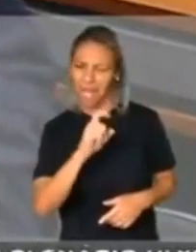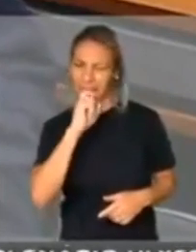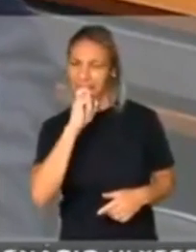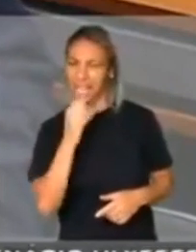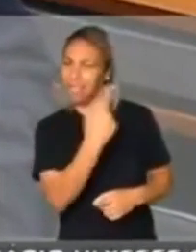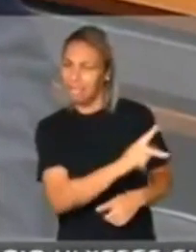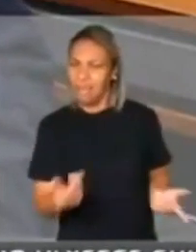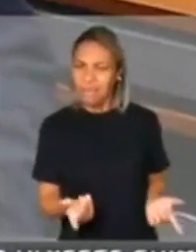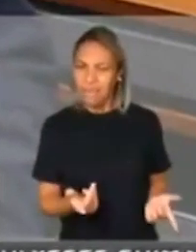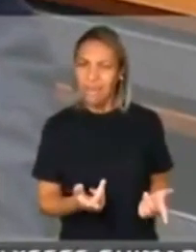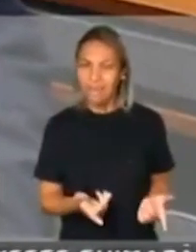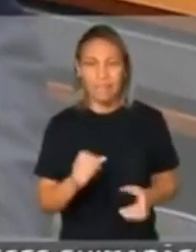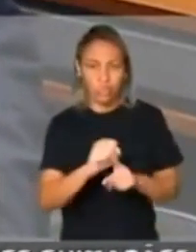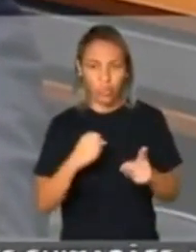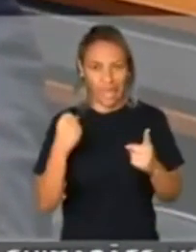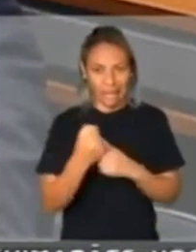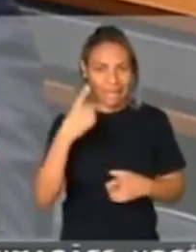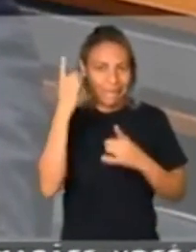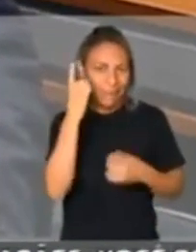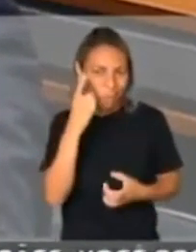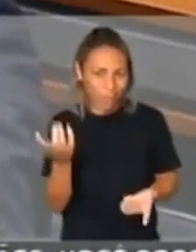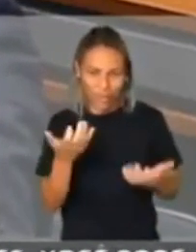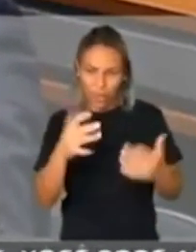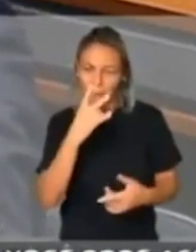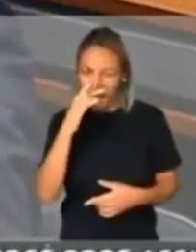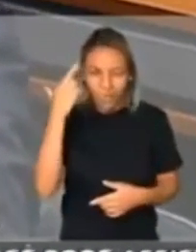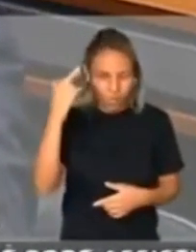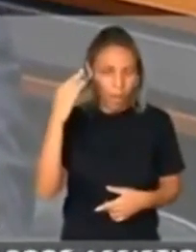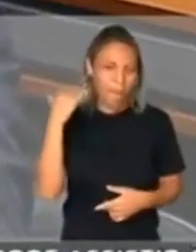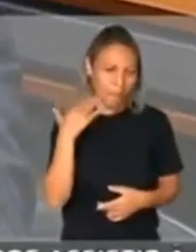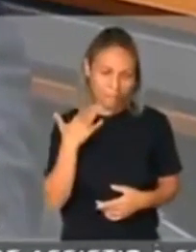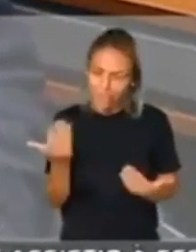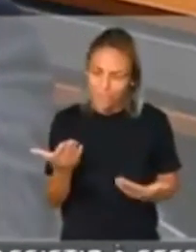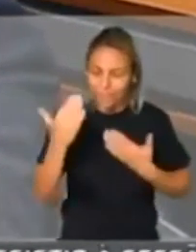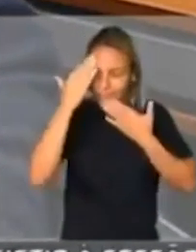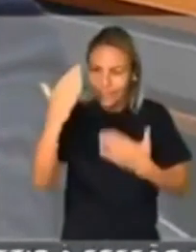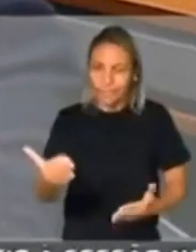socialista e queria ser banqueiro, do que uma crítica propriamente dita. Obrigado, presidente.